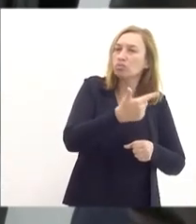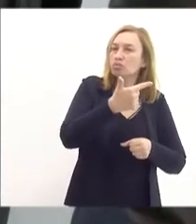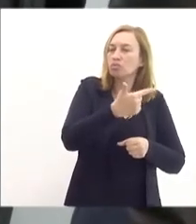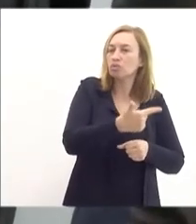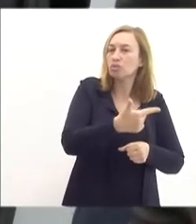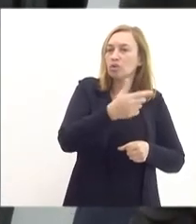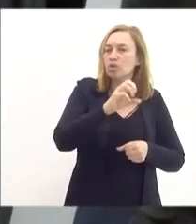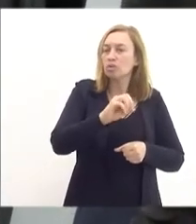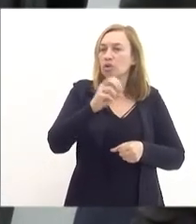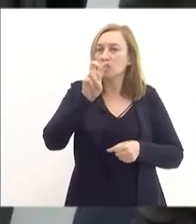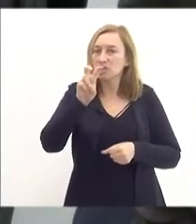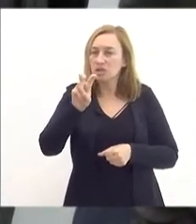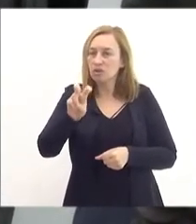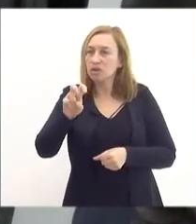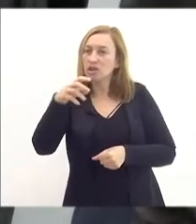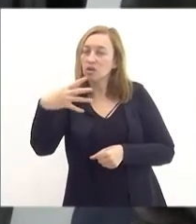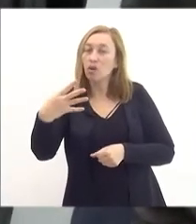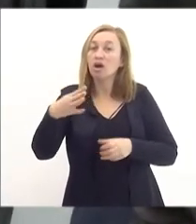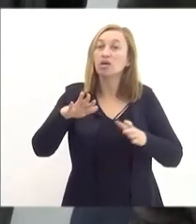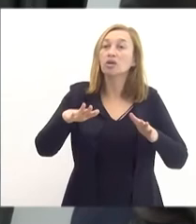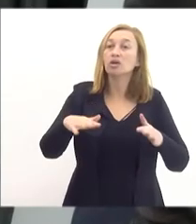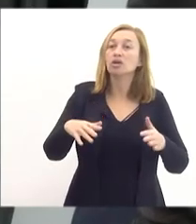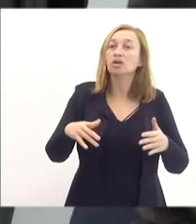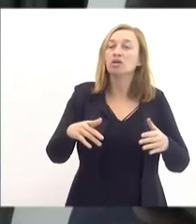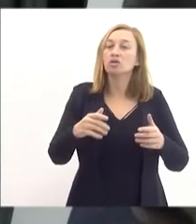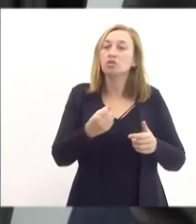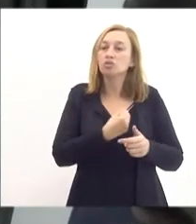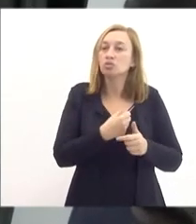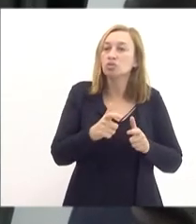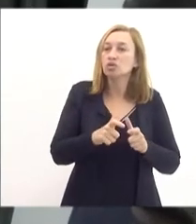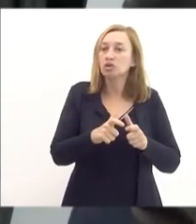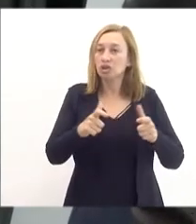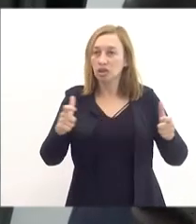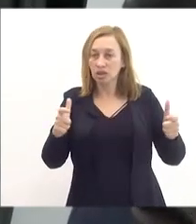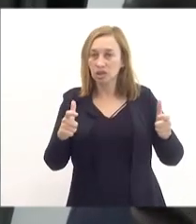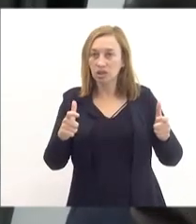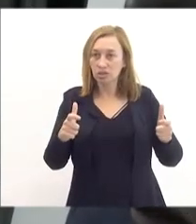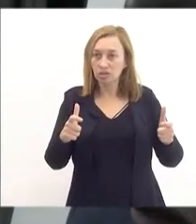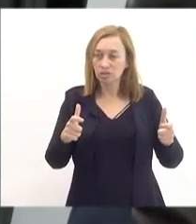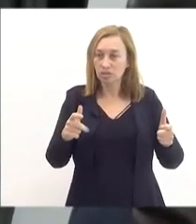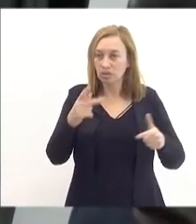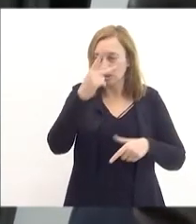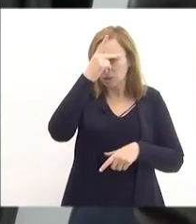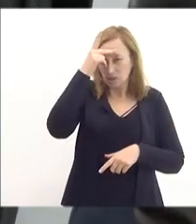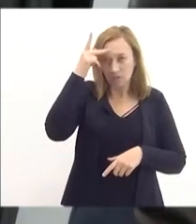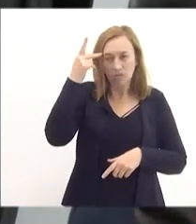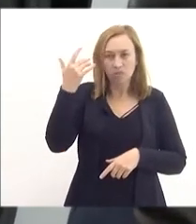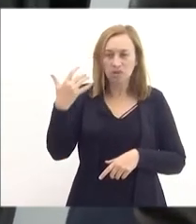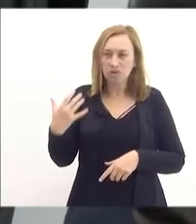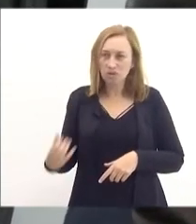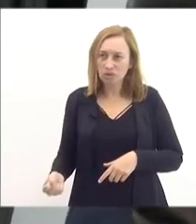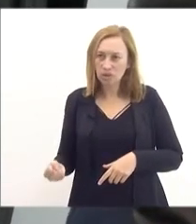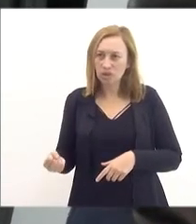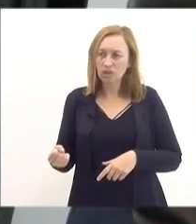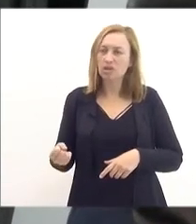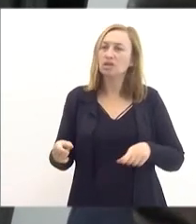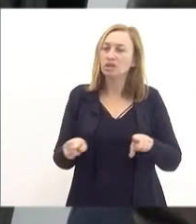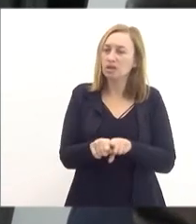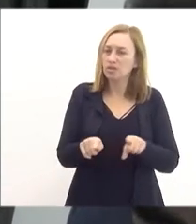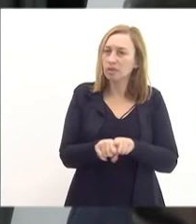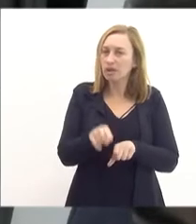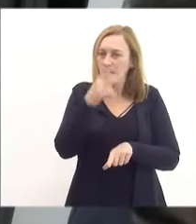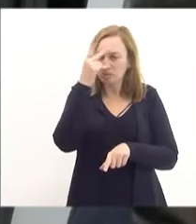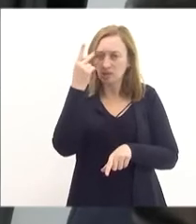2054, quando a grande maioria dos inativos e pensionistas, usando a